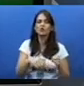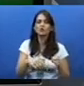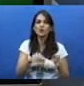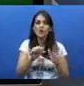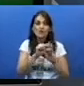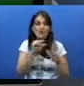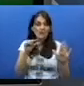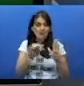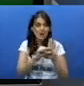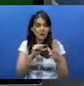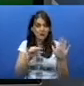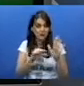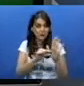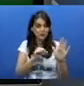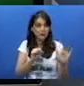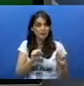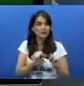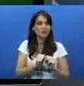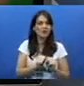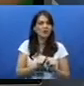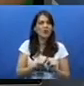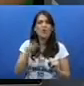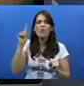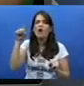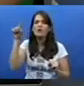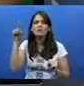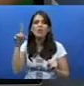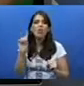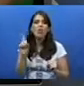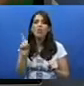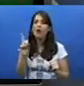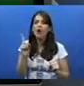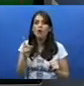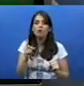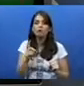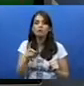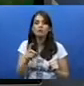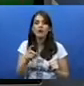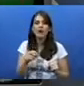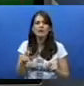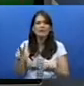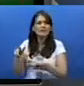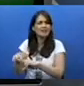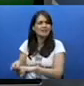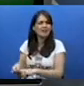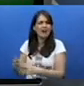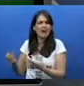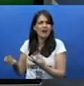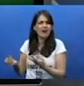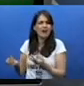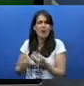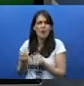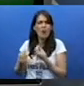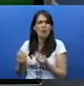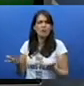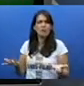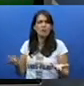letras, o acento não serve para sentar. Como assim? O acento não serve para